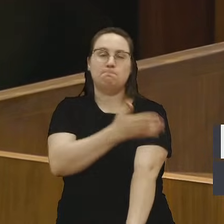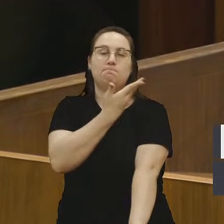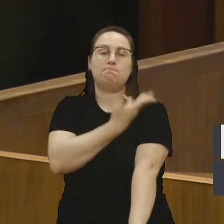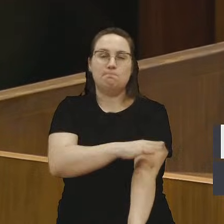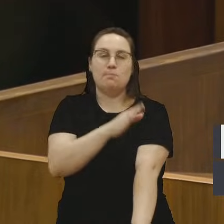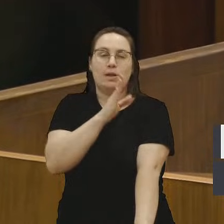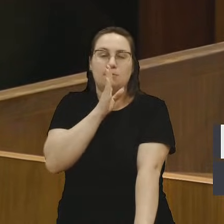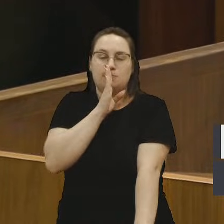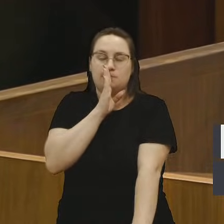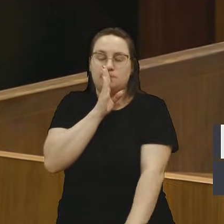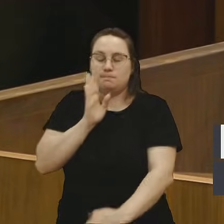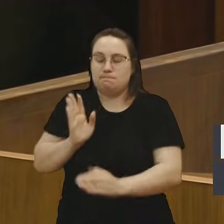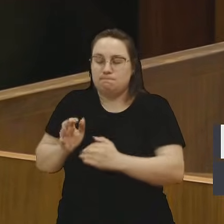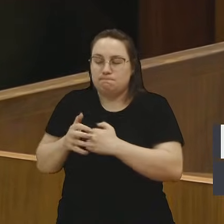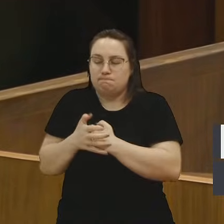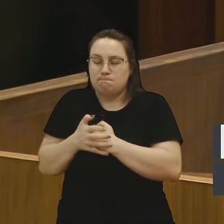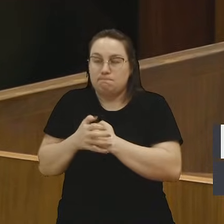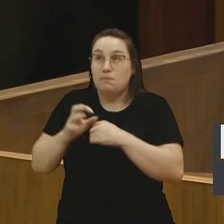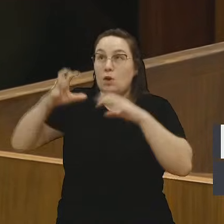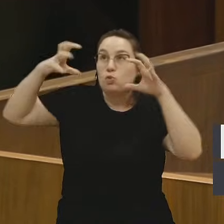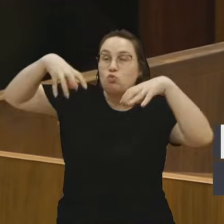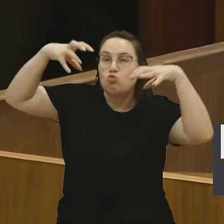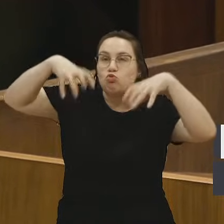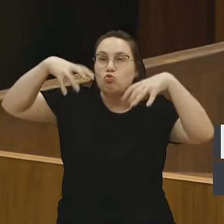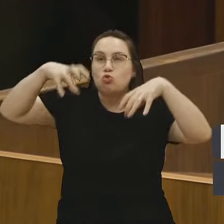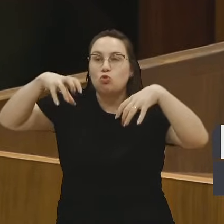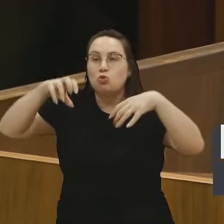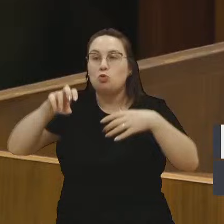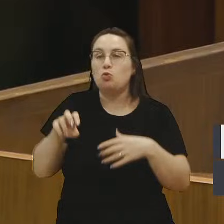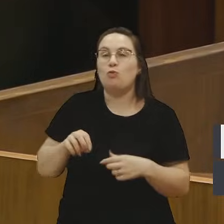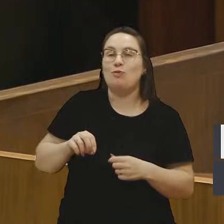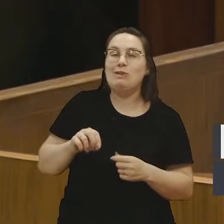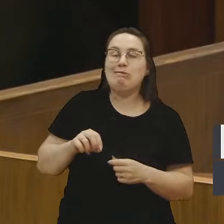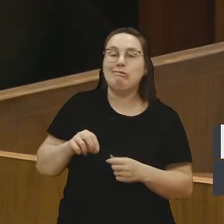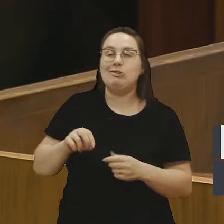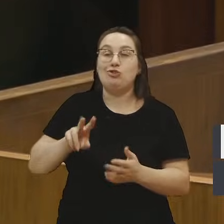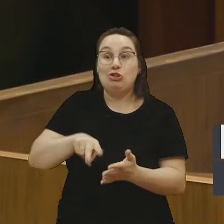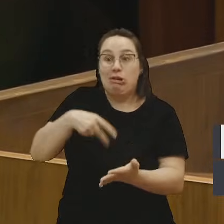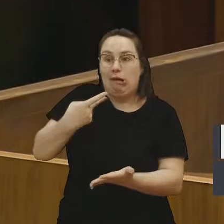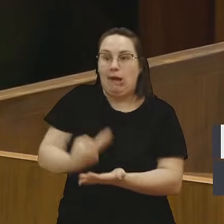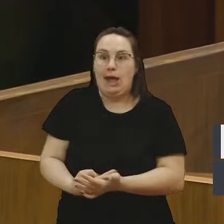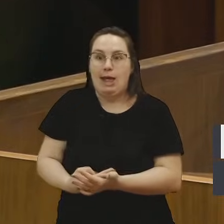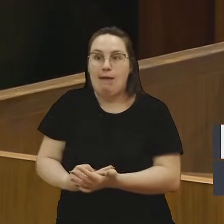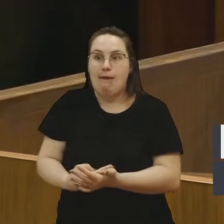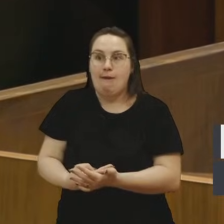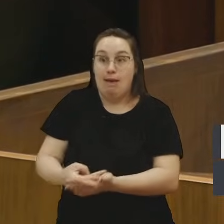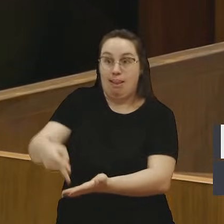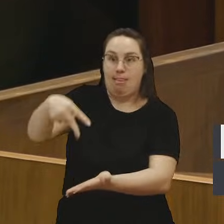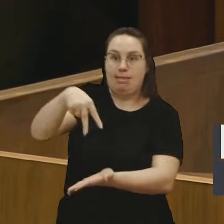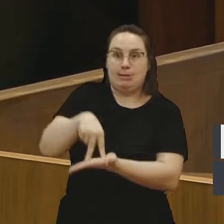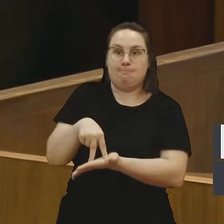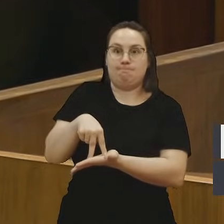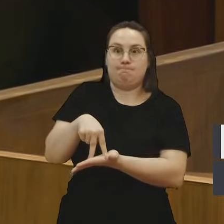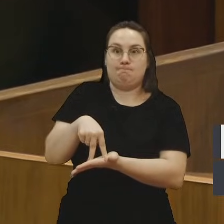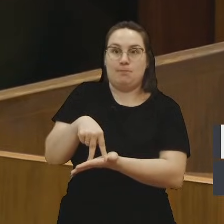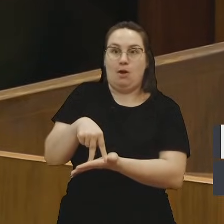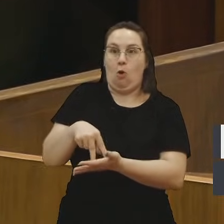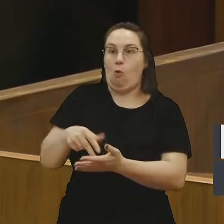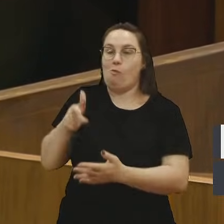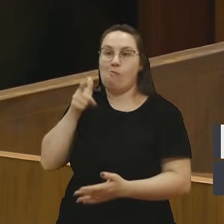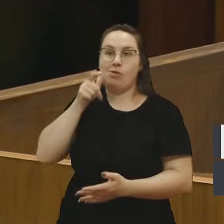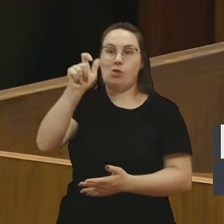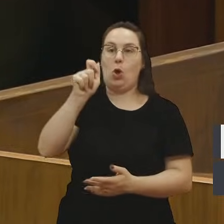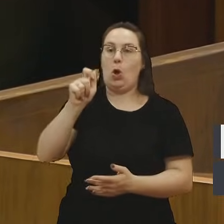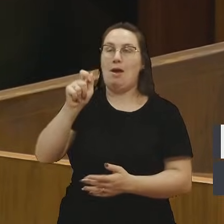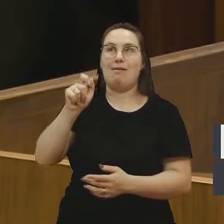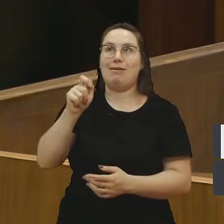muitas vezes na chuva, de quedas e recomeços, e de vitórias que vão muito além de medalhas ou